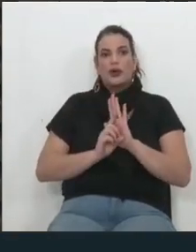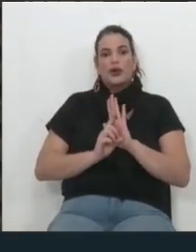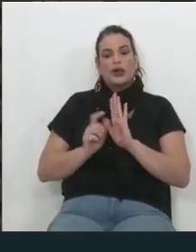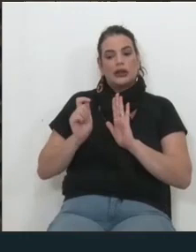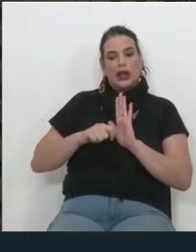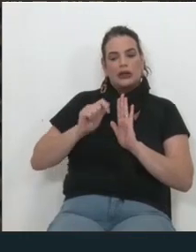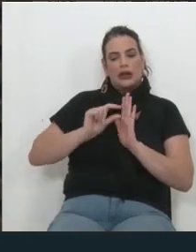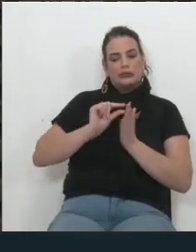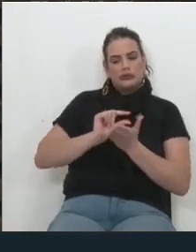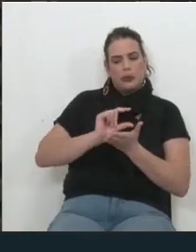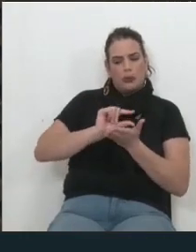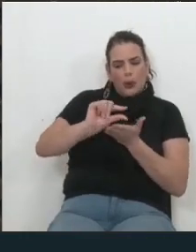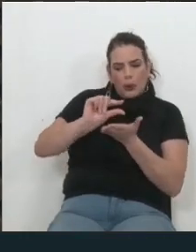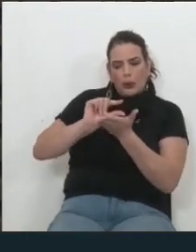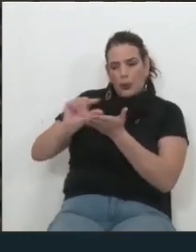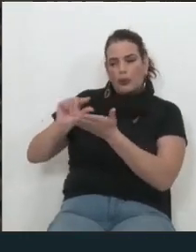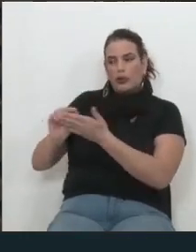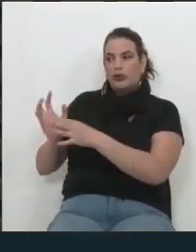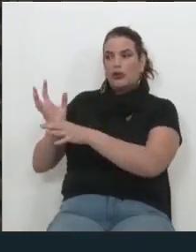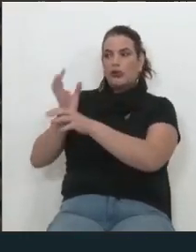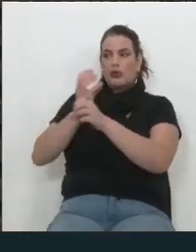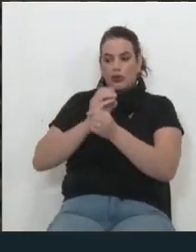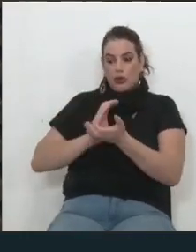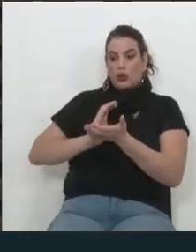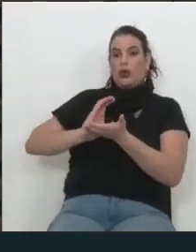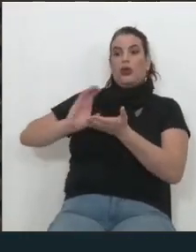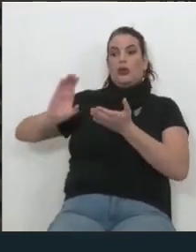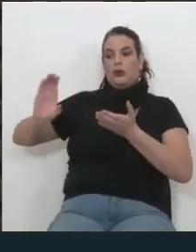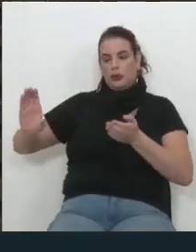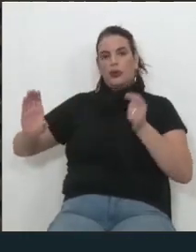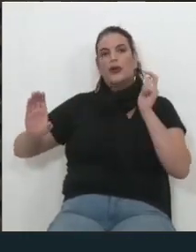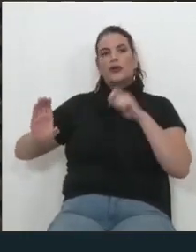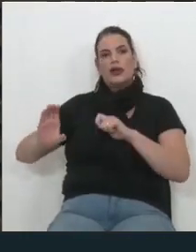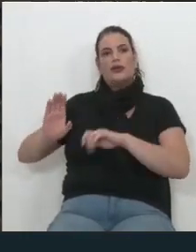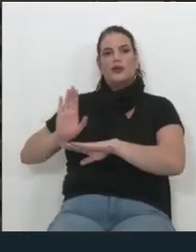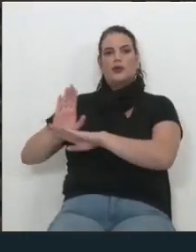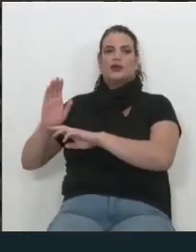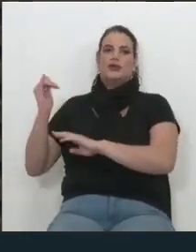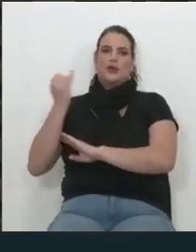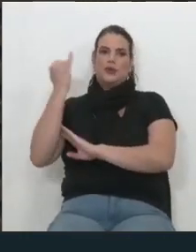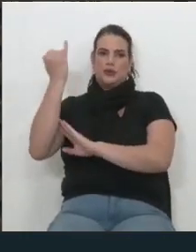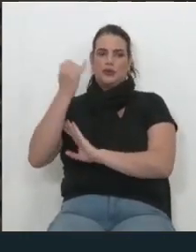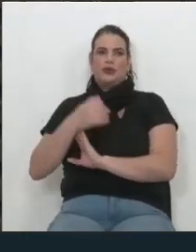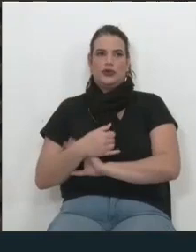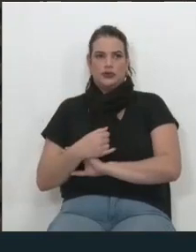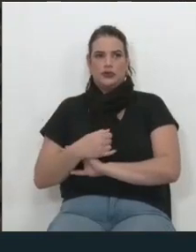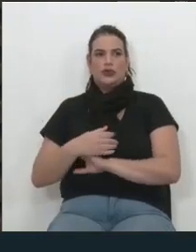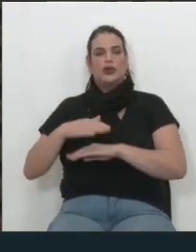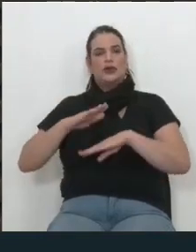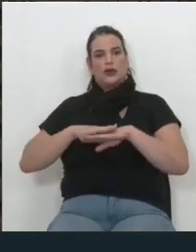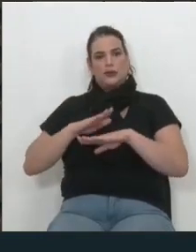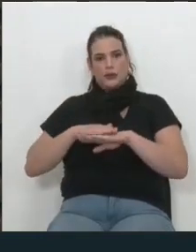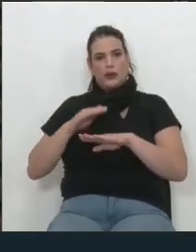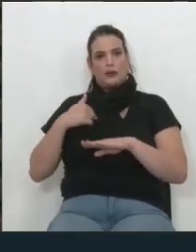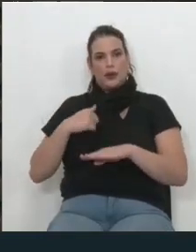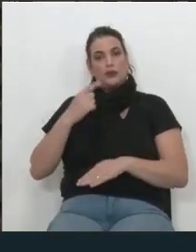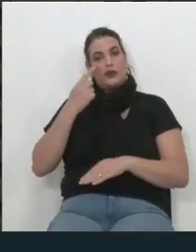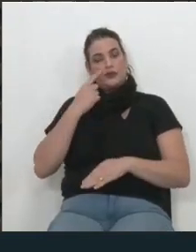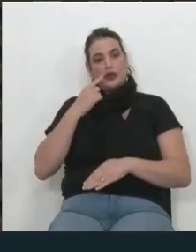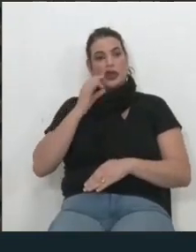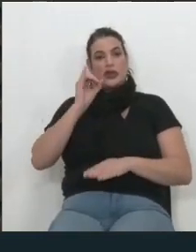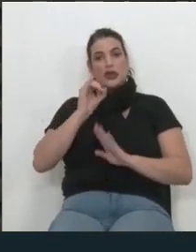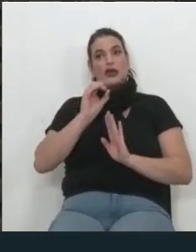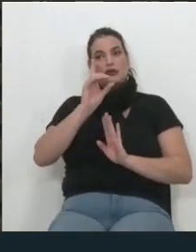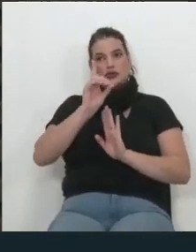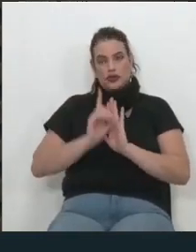extremamente importante. Então, da minha parte, eu vou verificar se realmente tenho direito a alguma